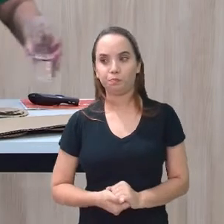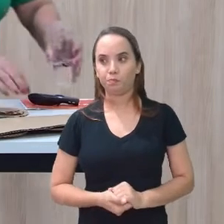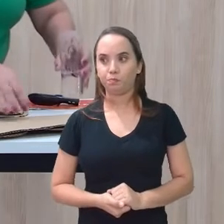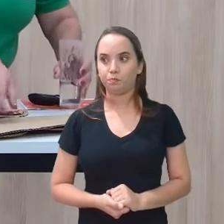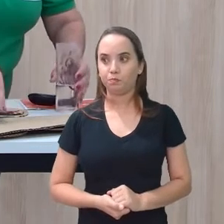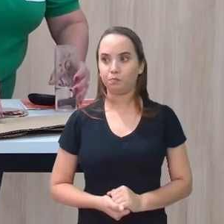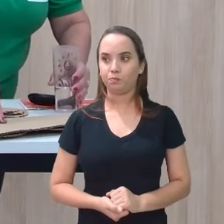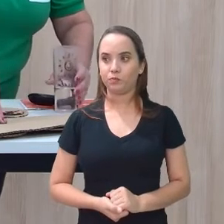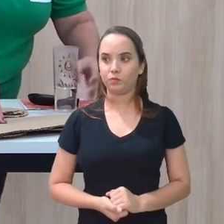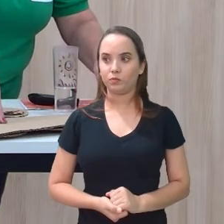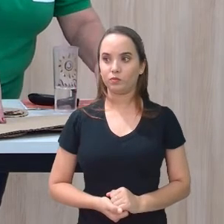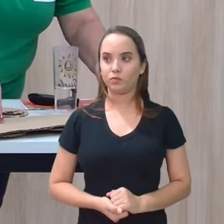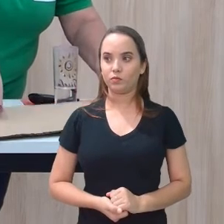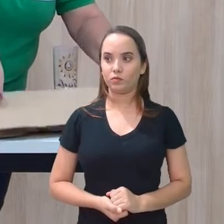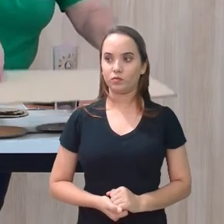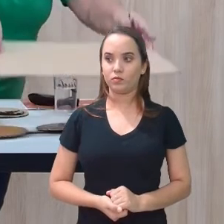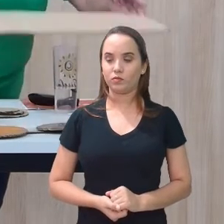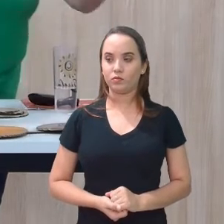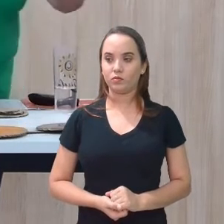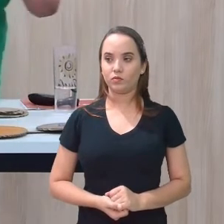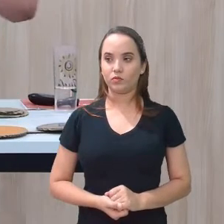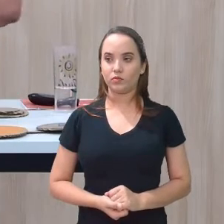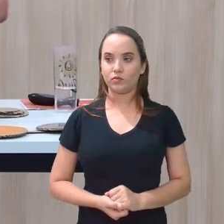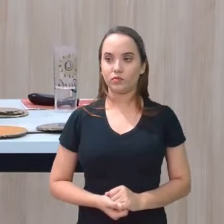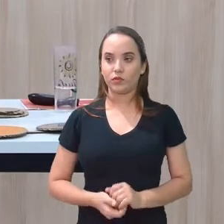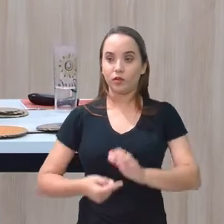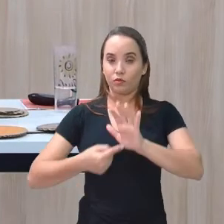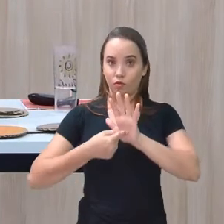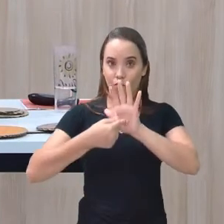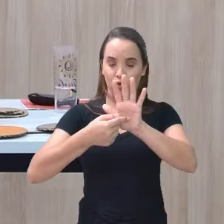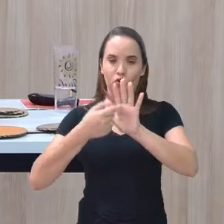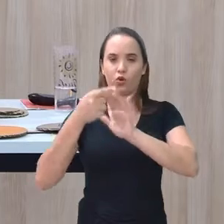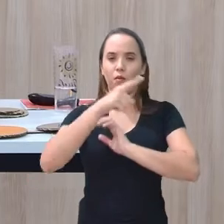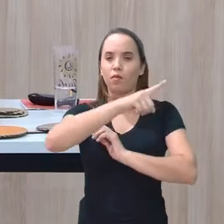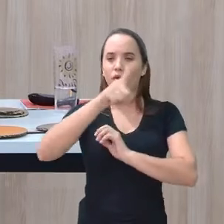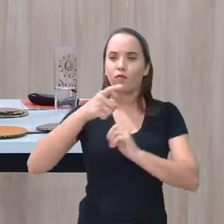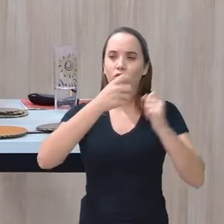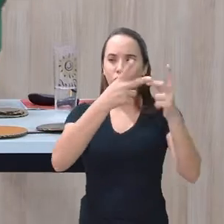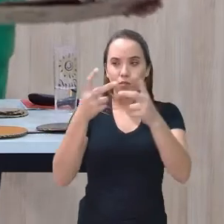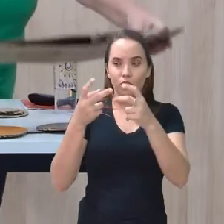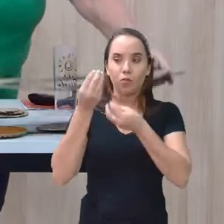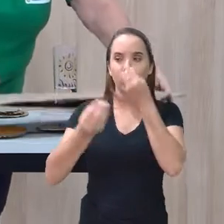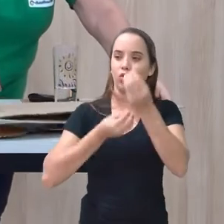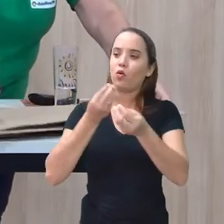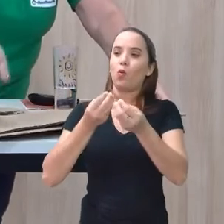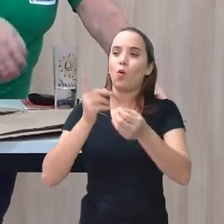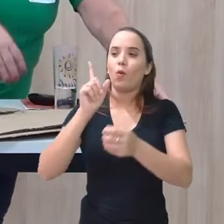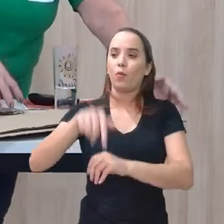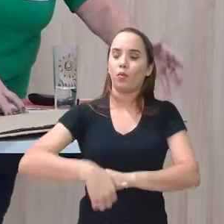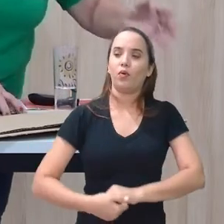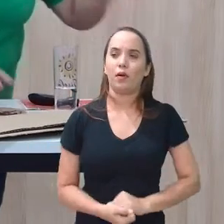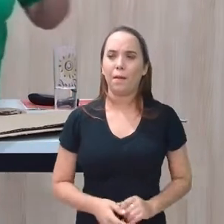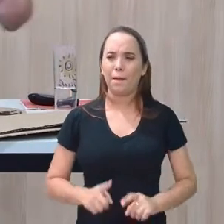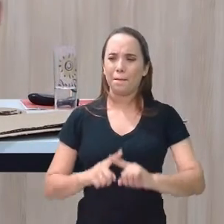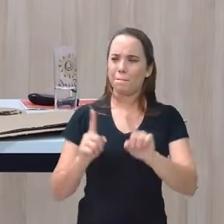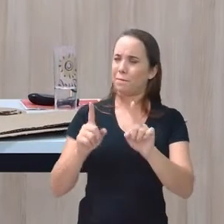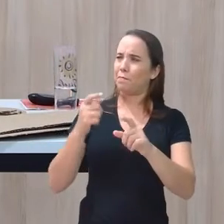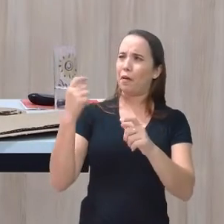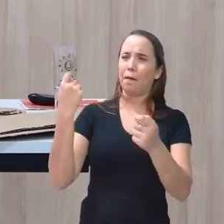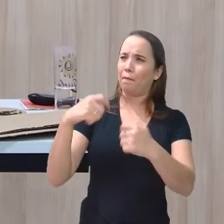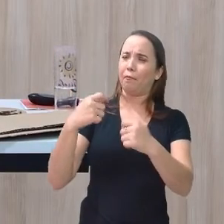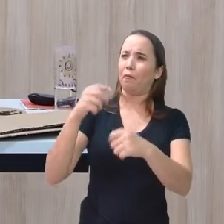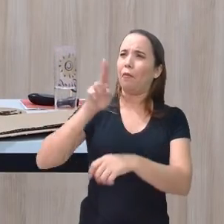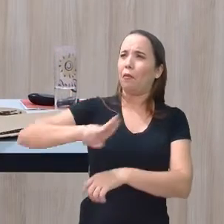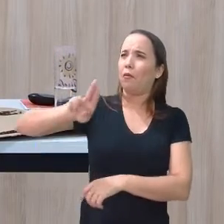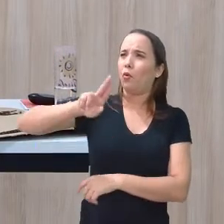vocês, tentar aqui mostrar, para vocês verem como é. Ô, professor, e para que o brinco? O